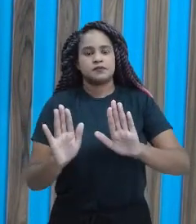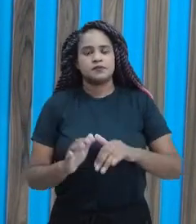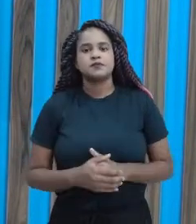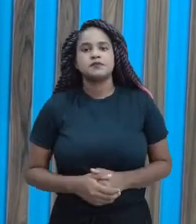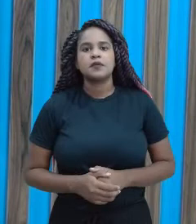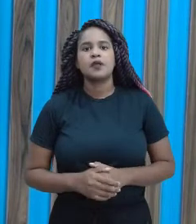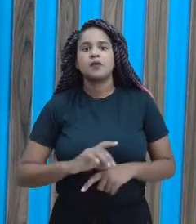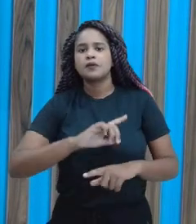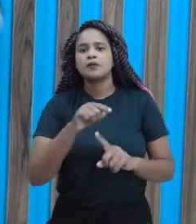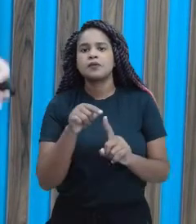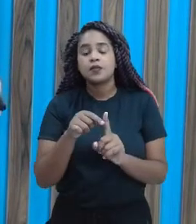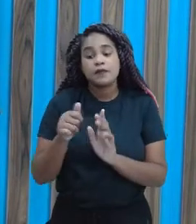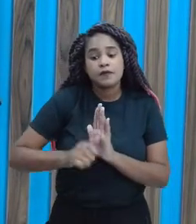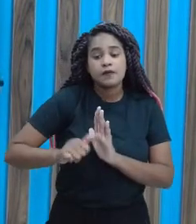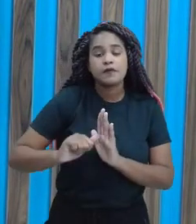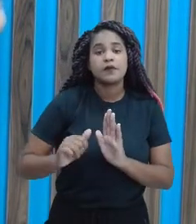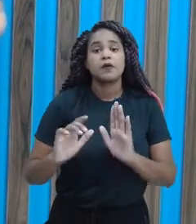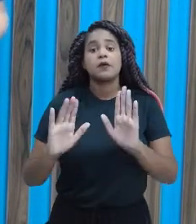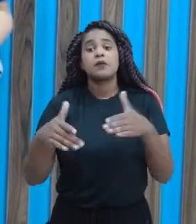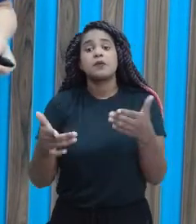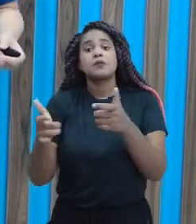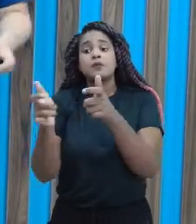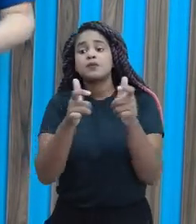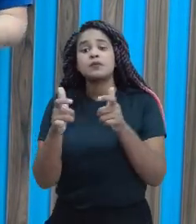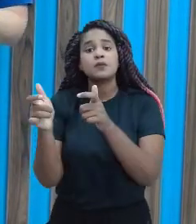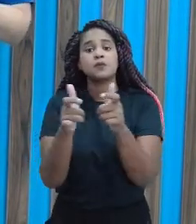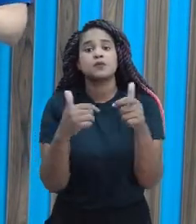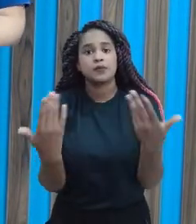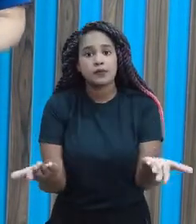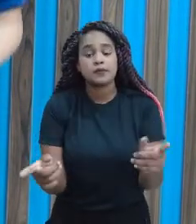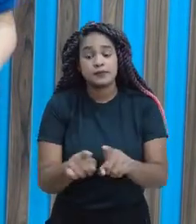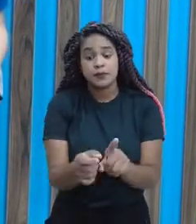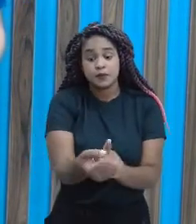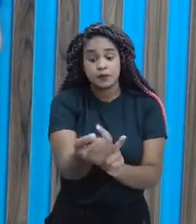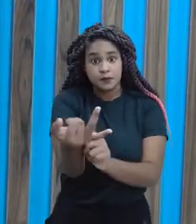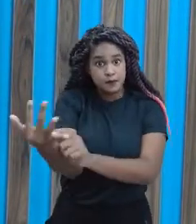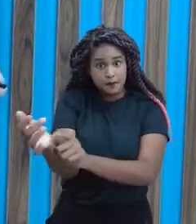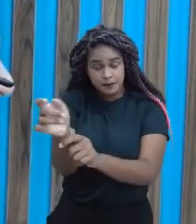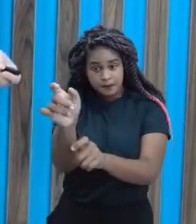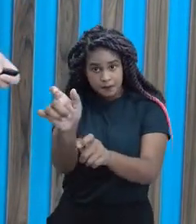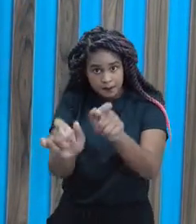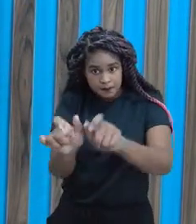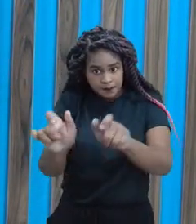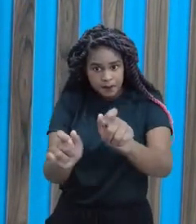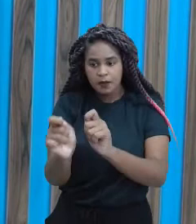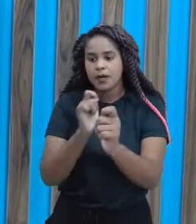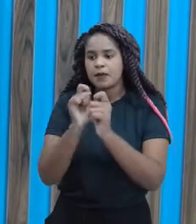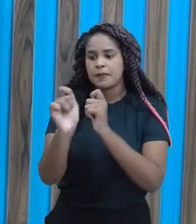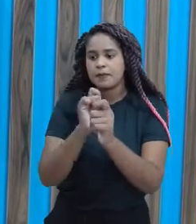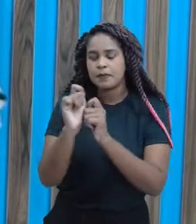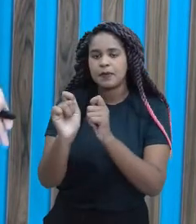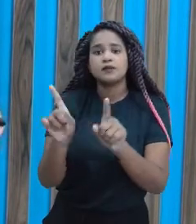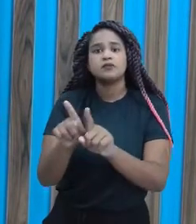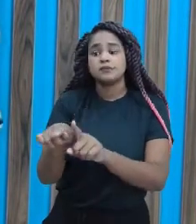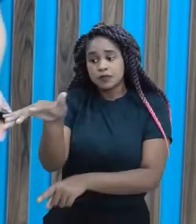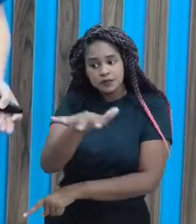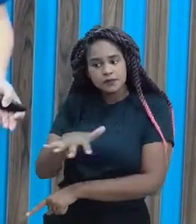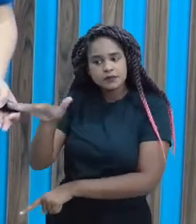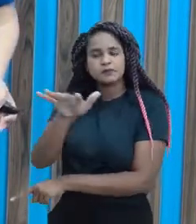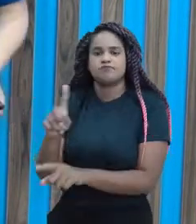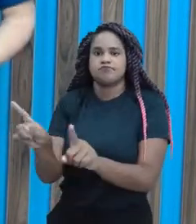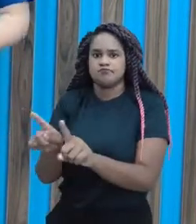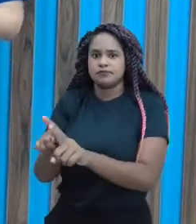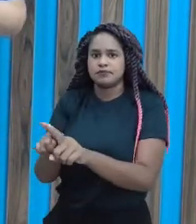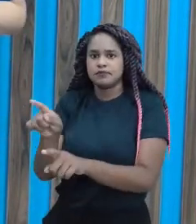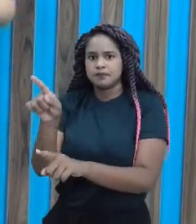tem de verificar a fonte que essa pesquisa foi feita, a quantidade de pessoas que foram entrevistadas e até mesmo o ambiente que isso foi feito,